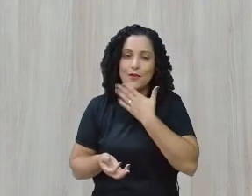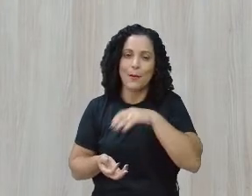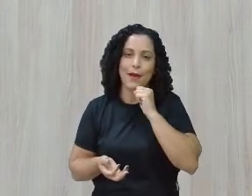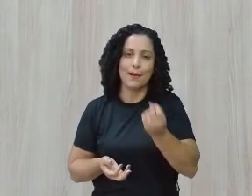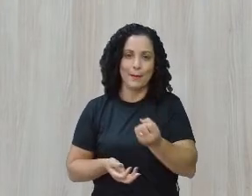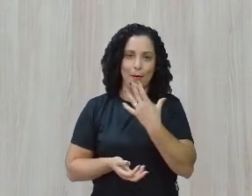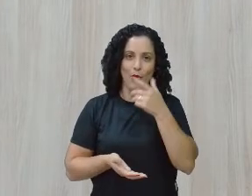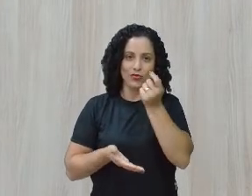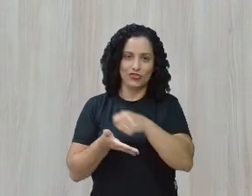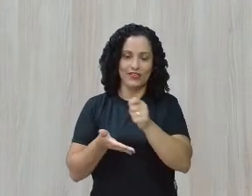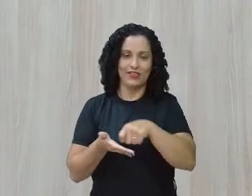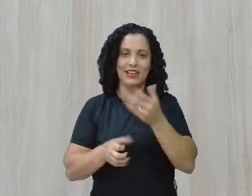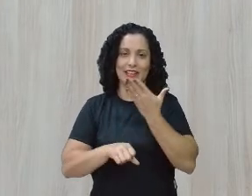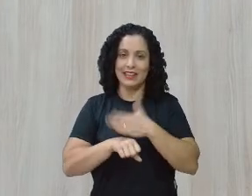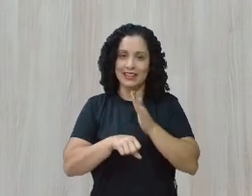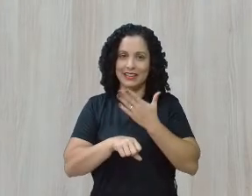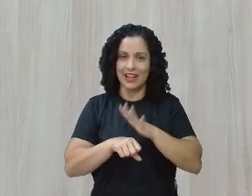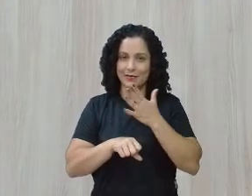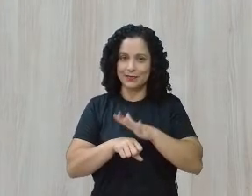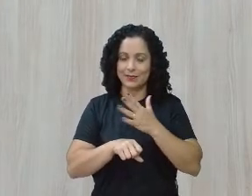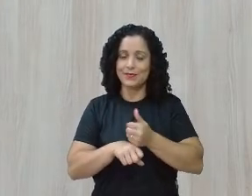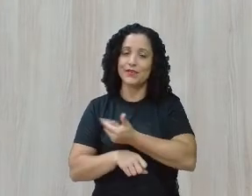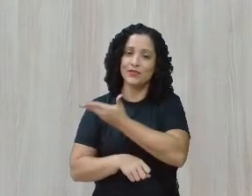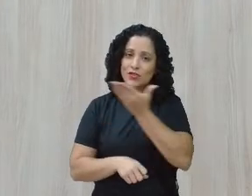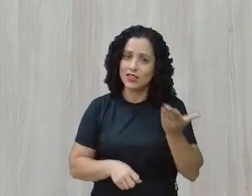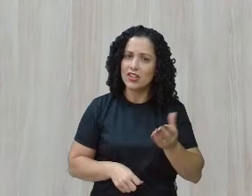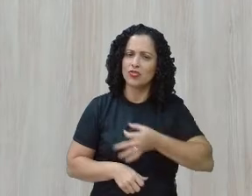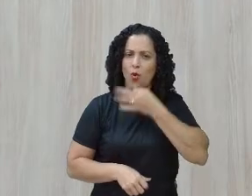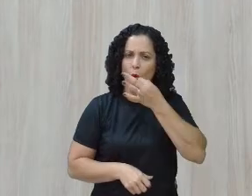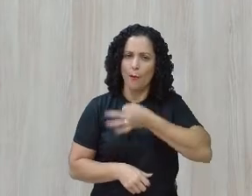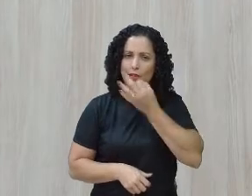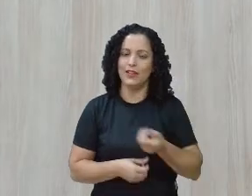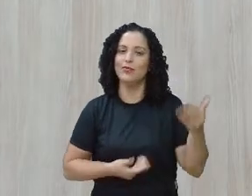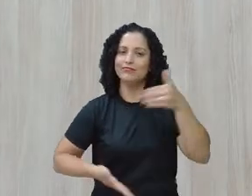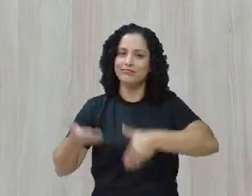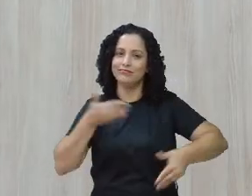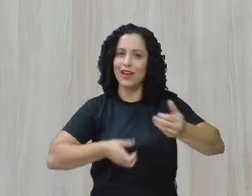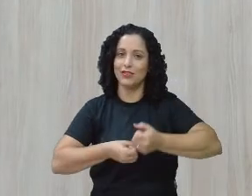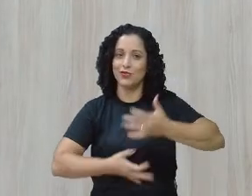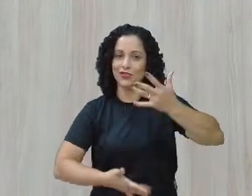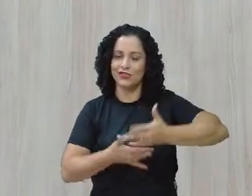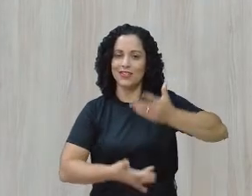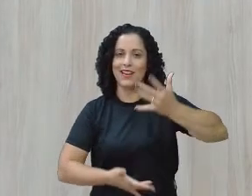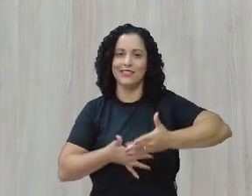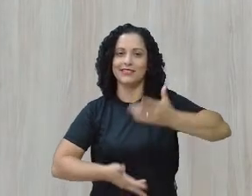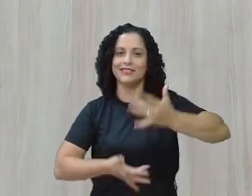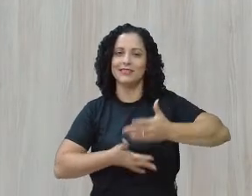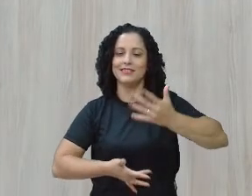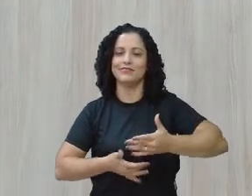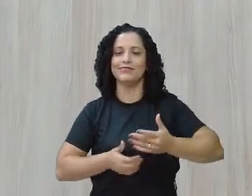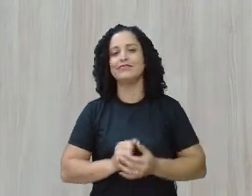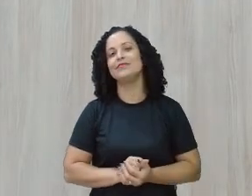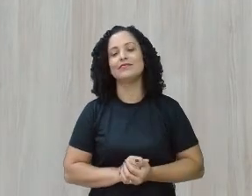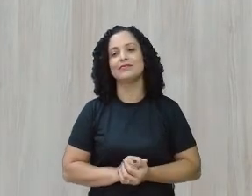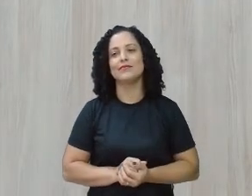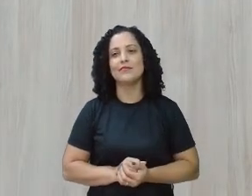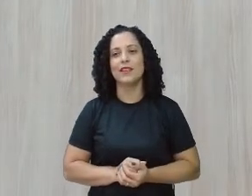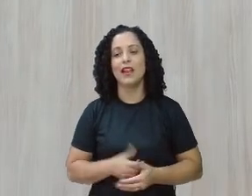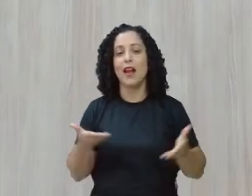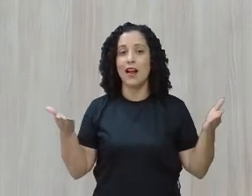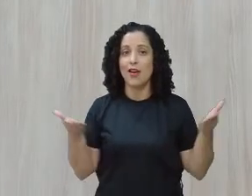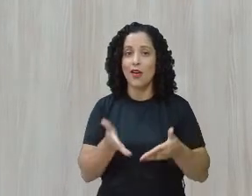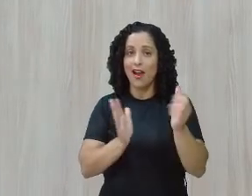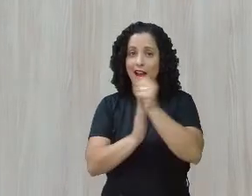sempre bom a gente treinar, tá certo? E vocês continuem comentando as nossas aulas no chat, para a gente ver o que é que vocês estão achando. De